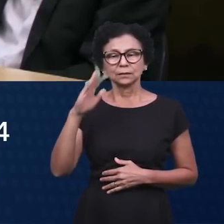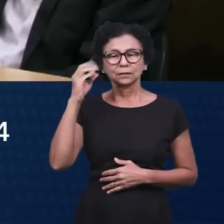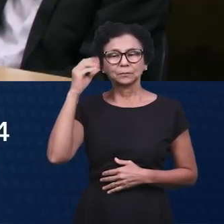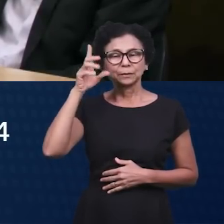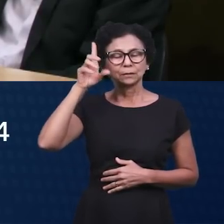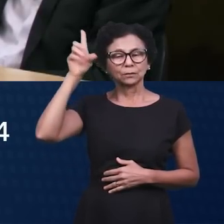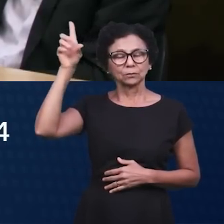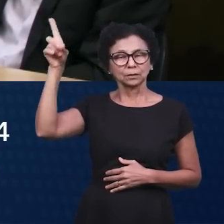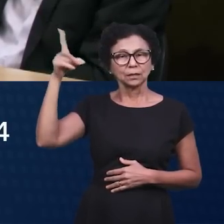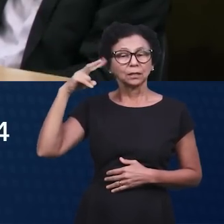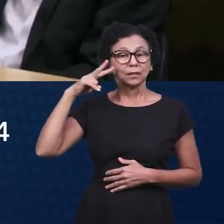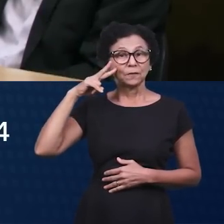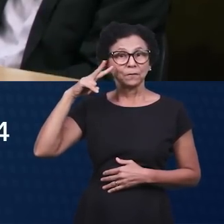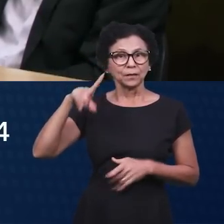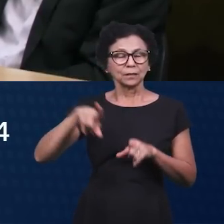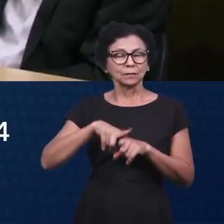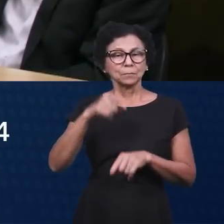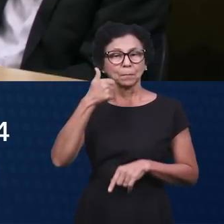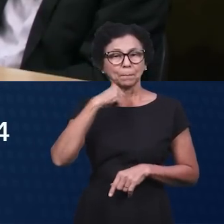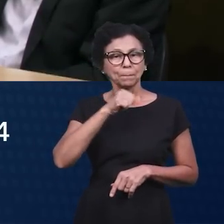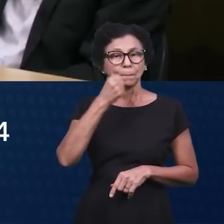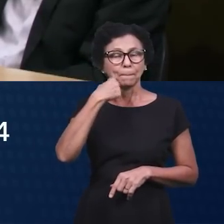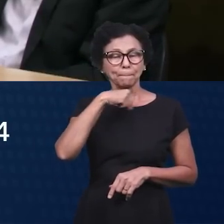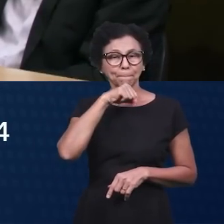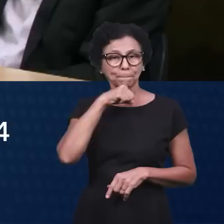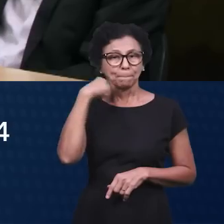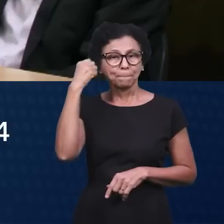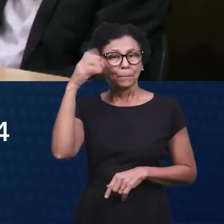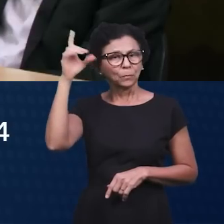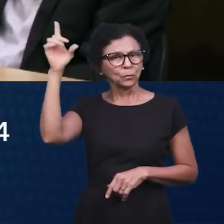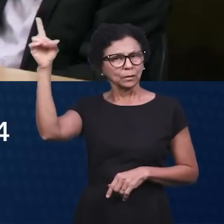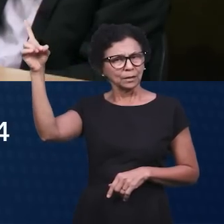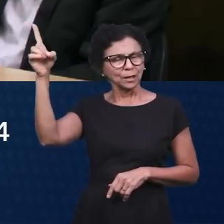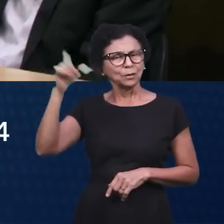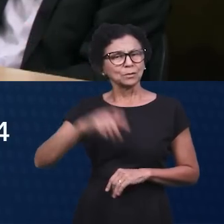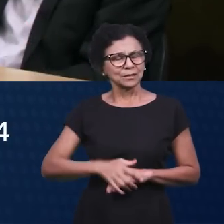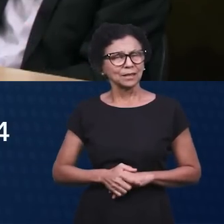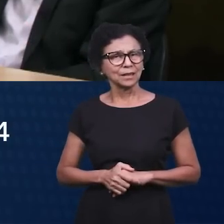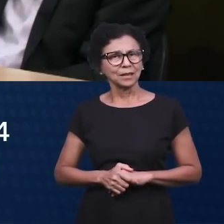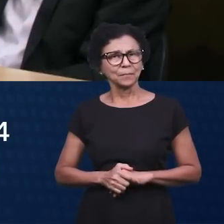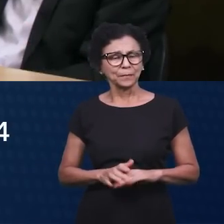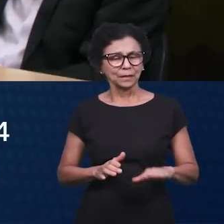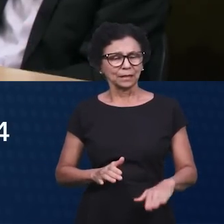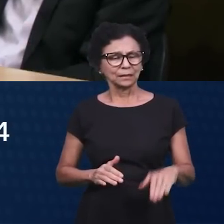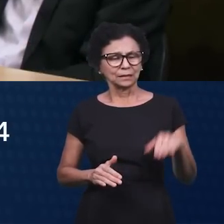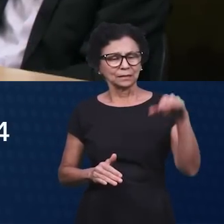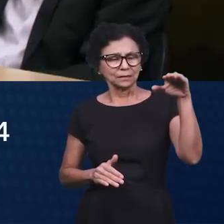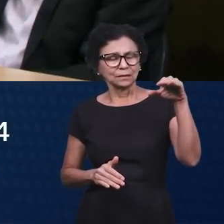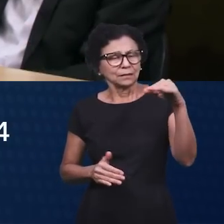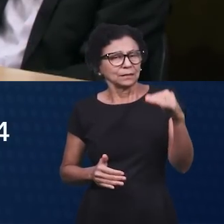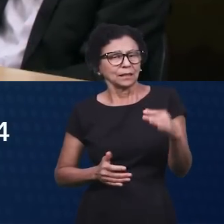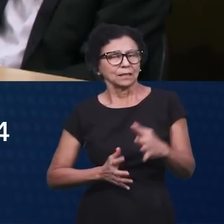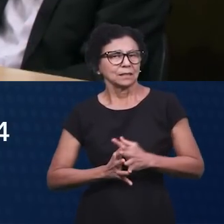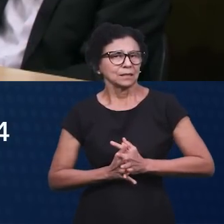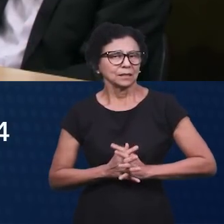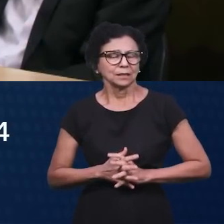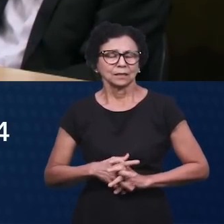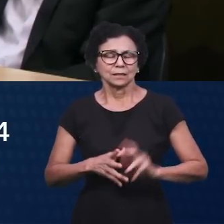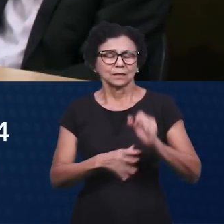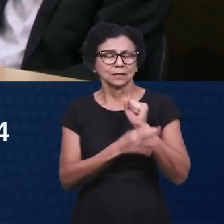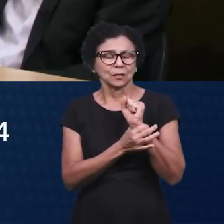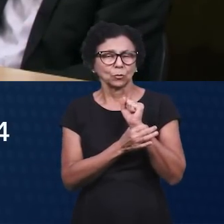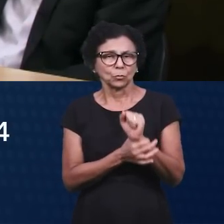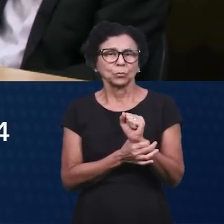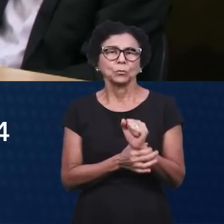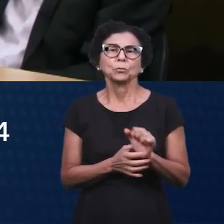seu pai e a sua mãe vivendo experiências com Deus, isso vai mudando a vida dela, né? Uma flecha, quando ela era colhida ali